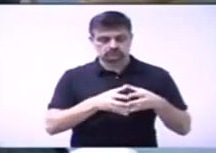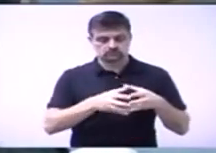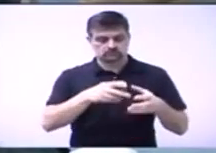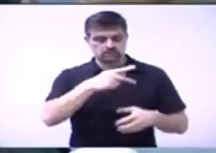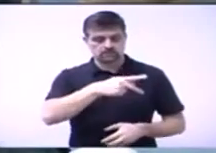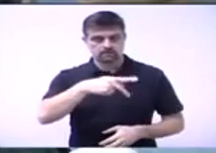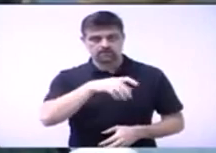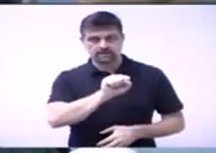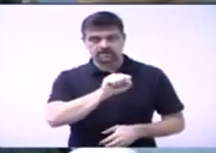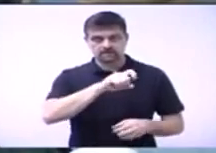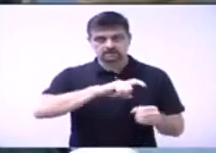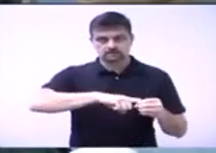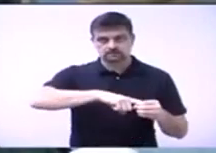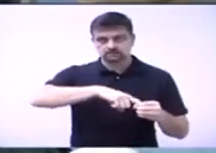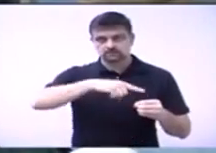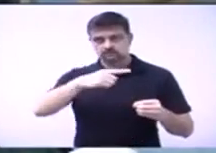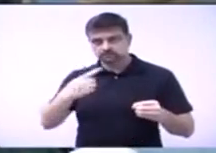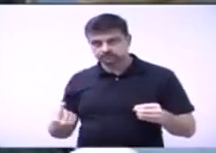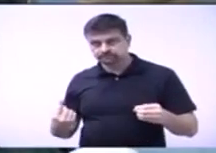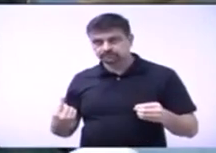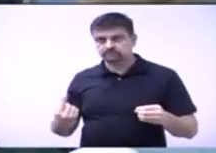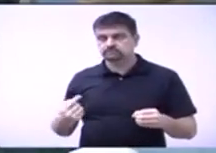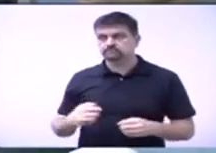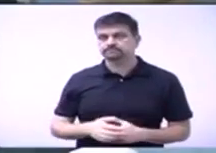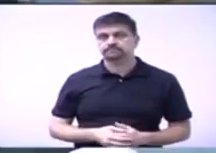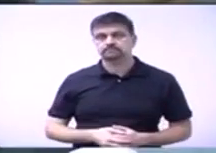PPS, o qual disputei a última eleição,